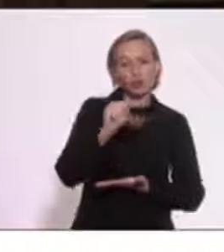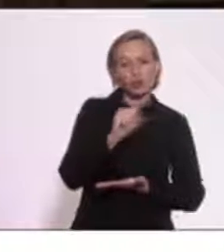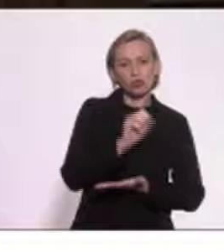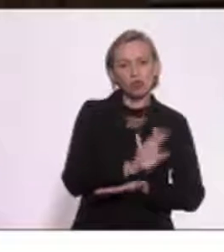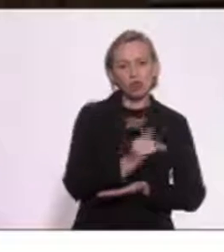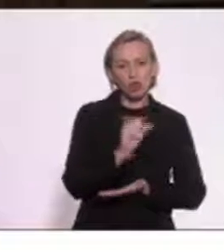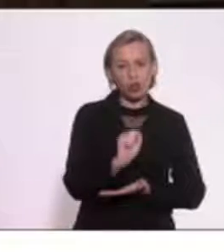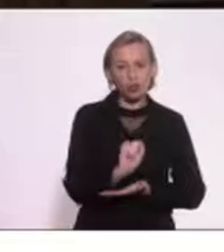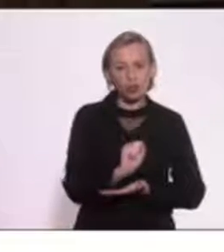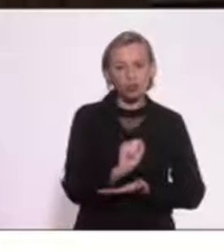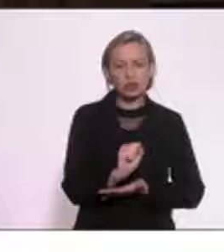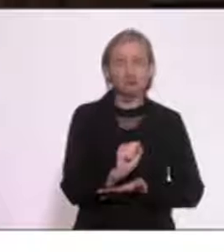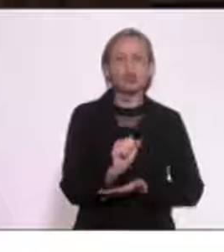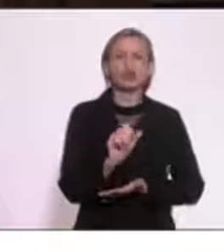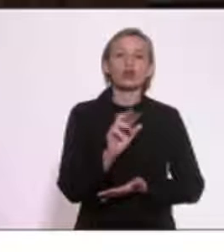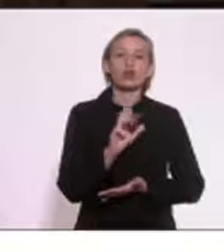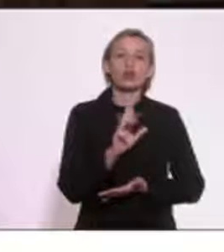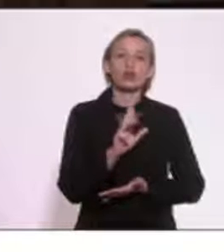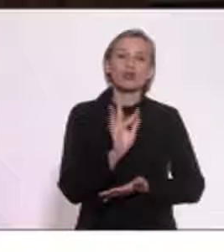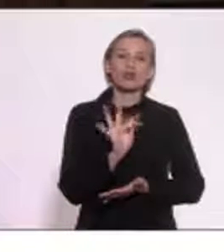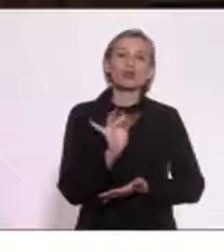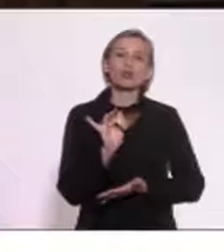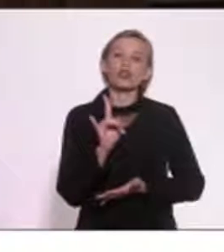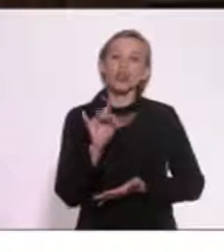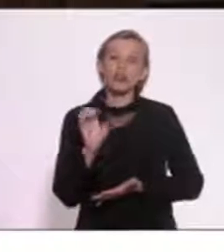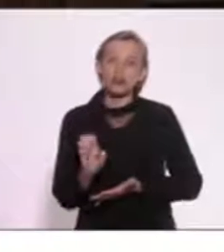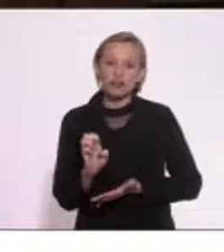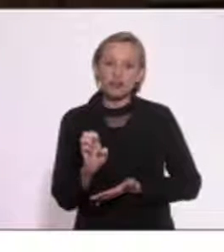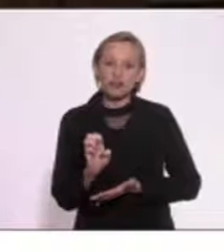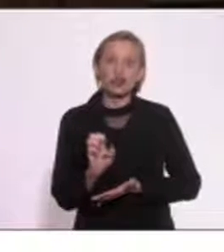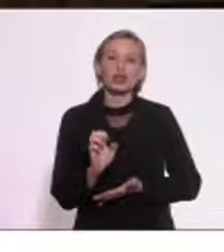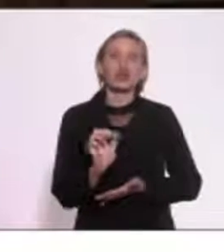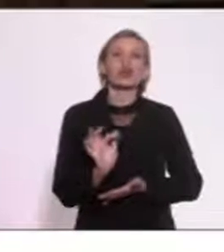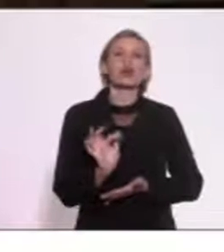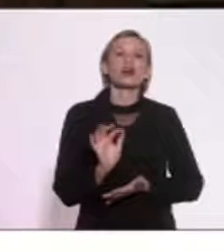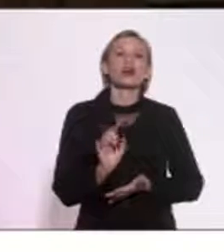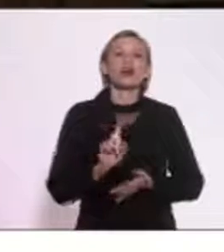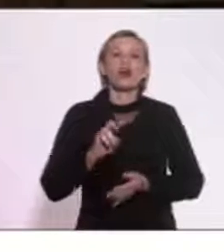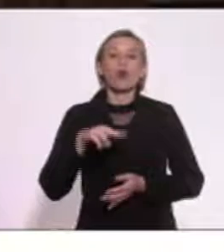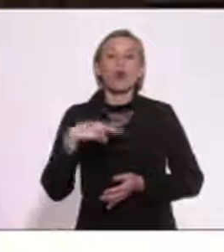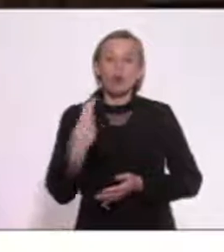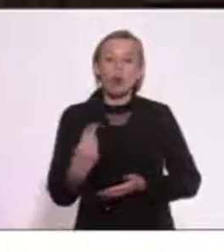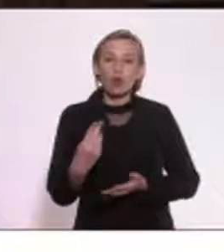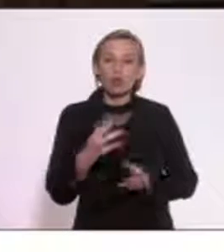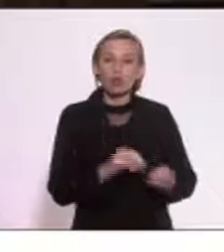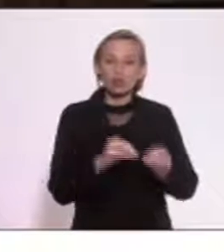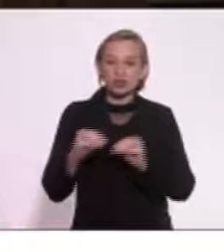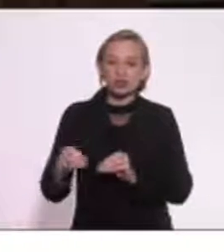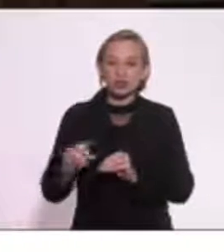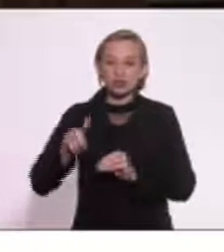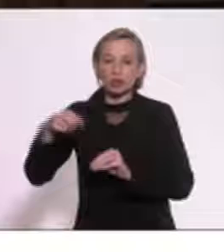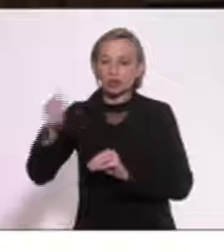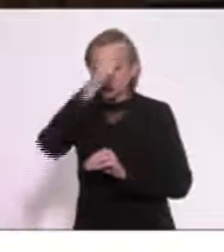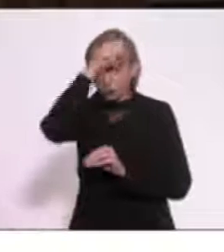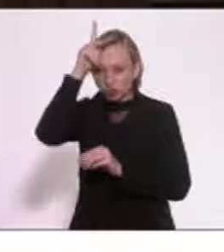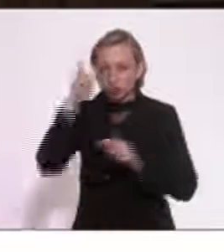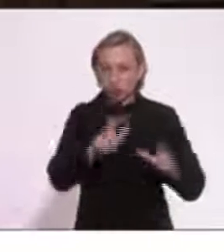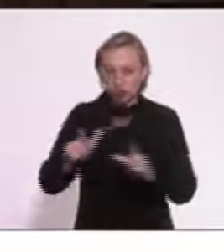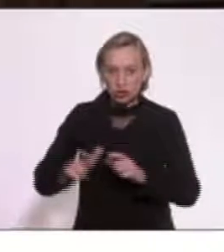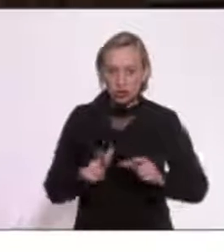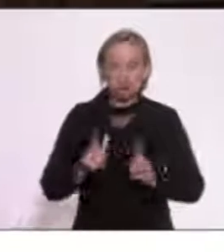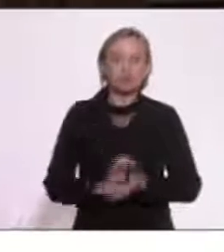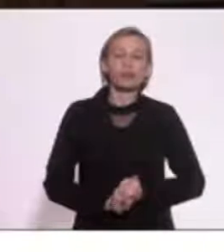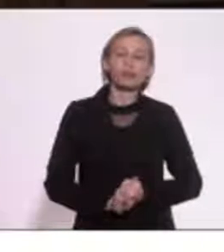bilhões, seja do Fundeb ou então aquelas relativas às transferências para os municípios.